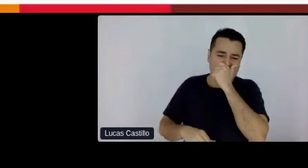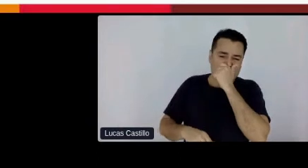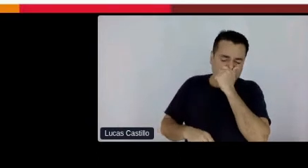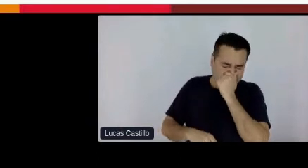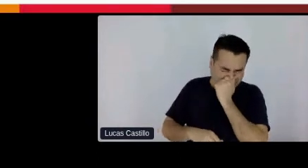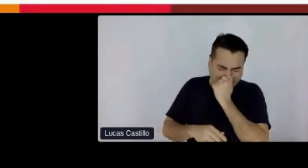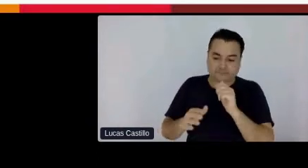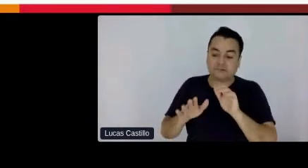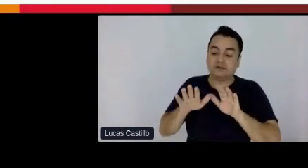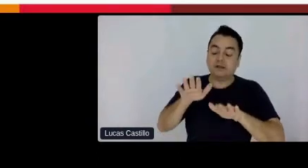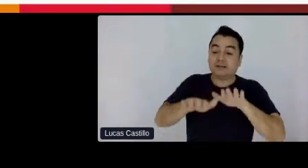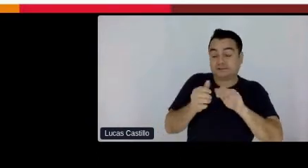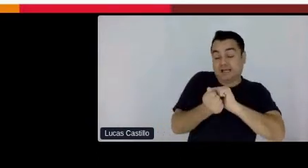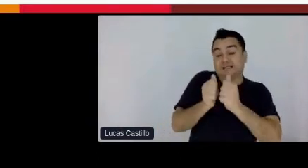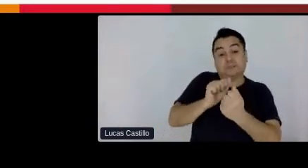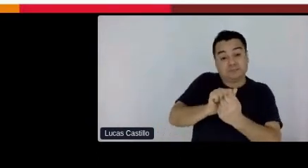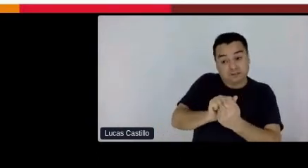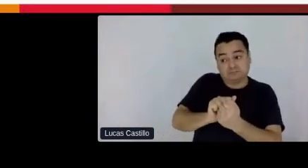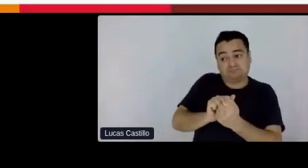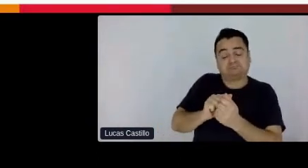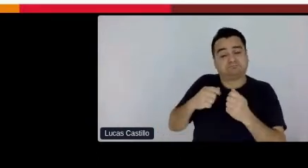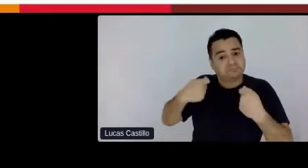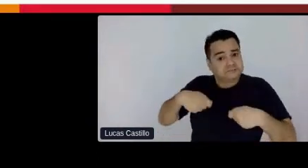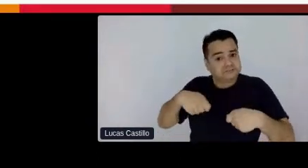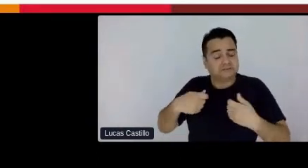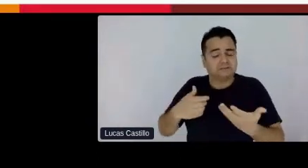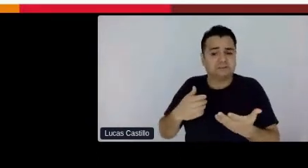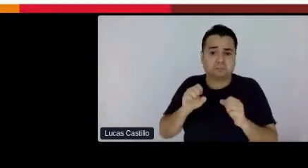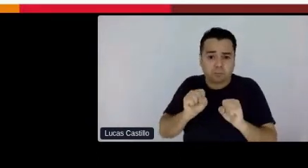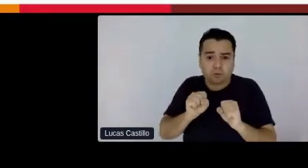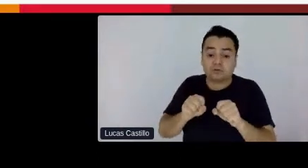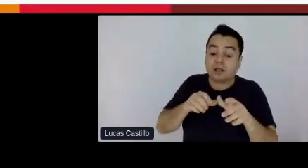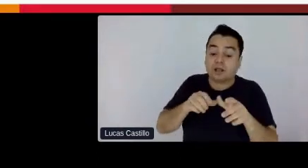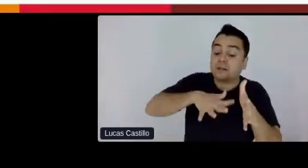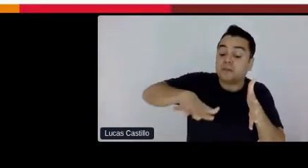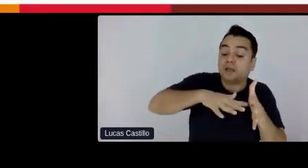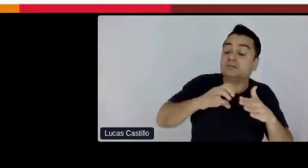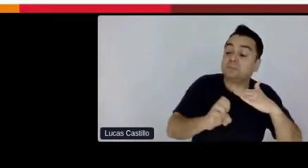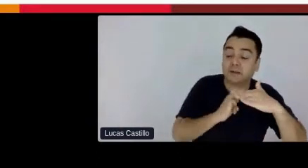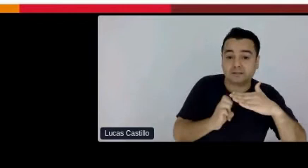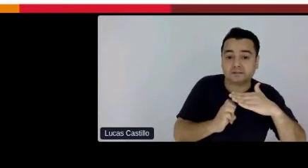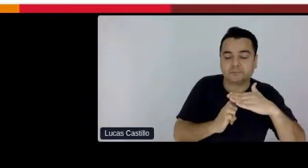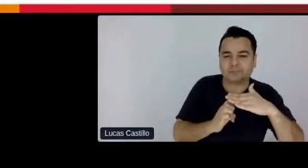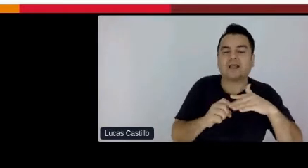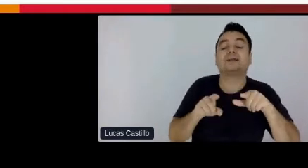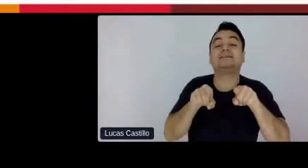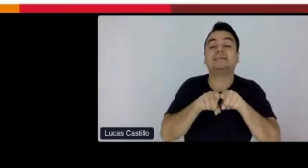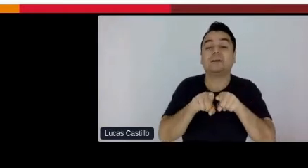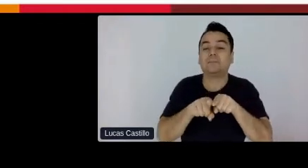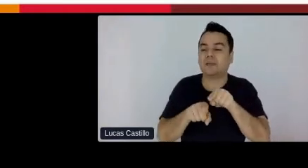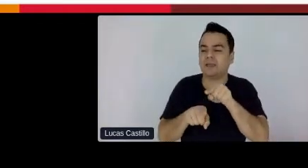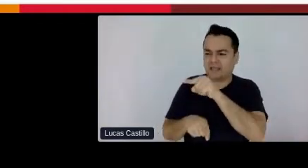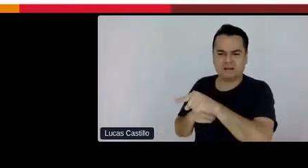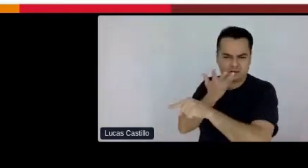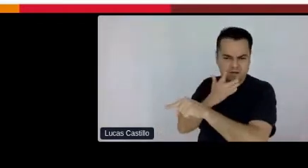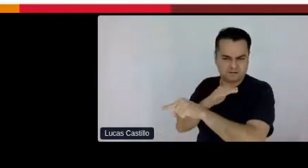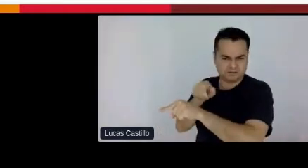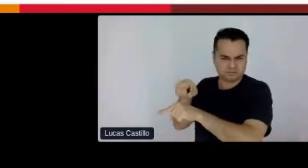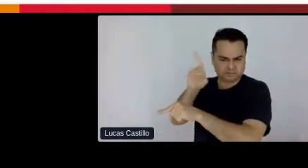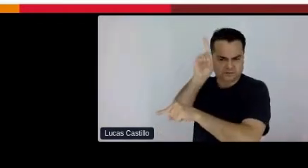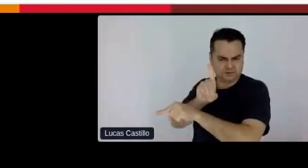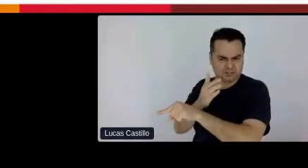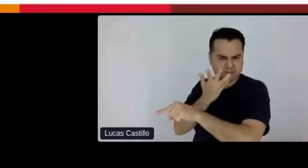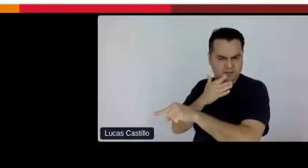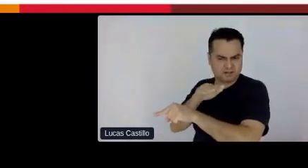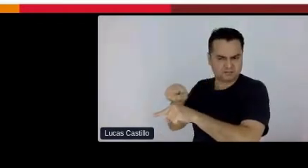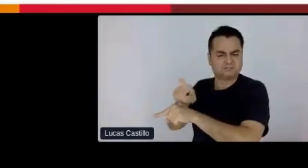candidato. Trate todos os candidatos como adulto. Outro ponto importante é que você pode